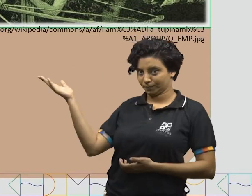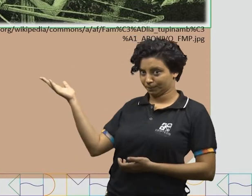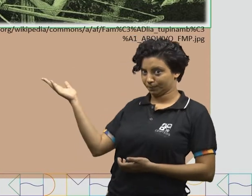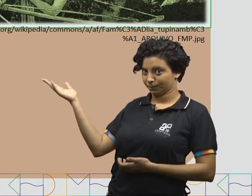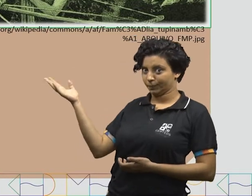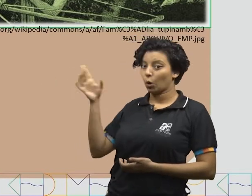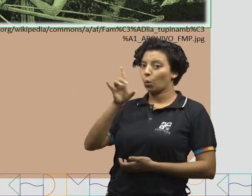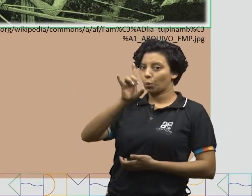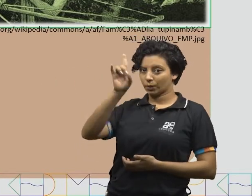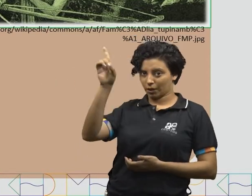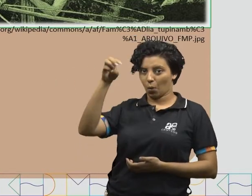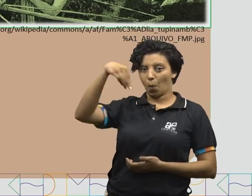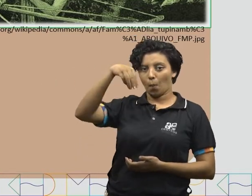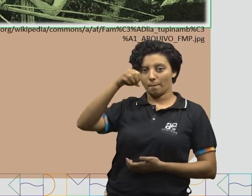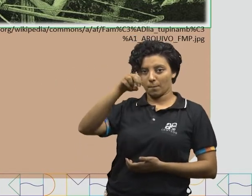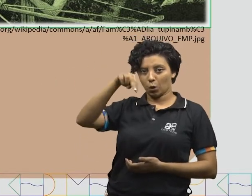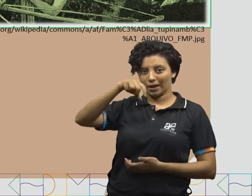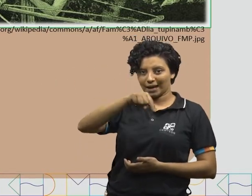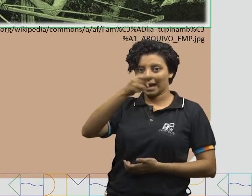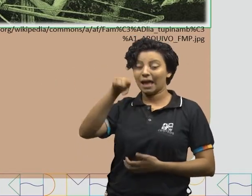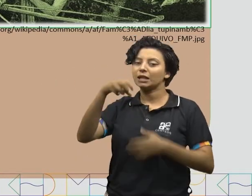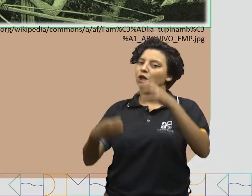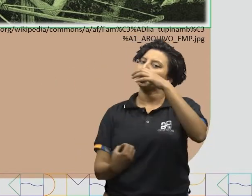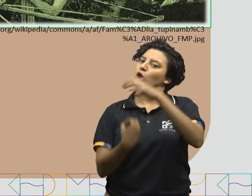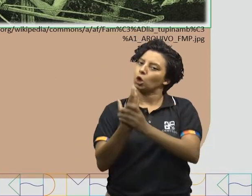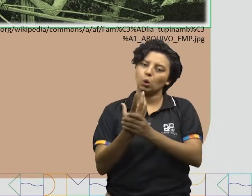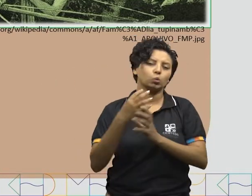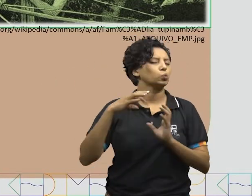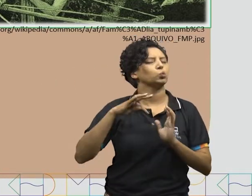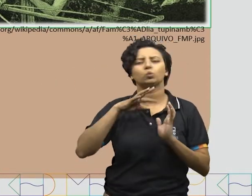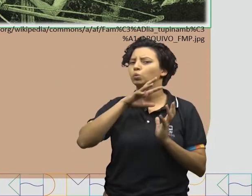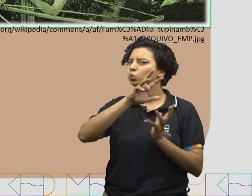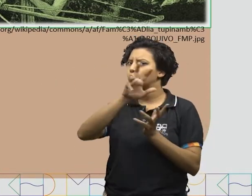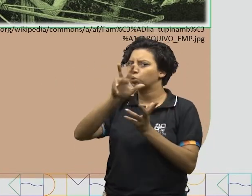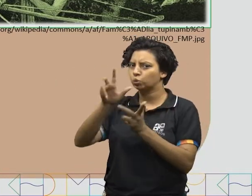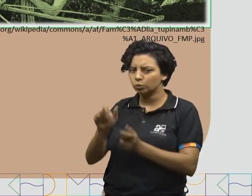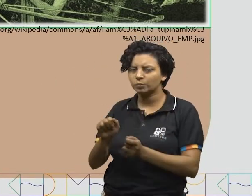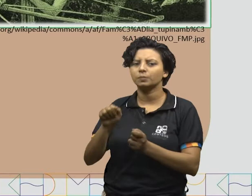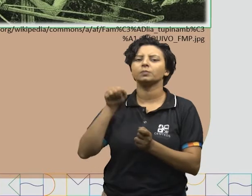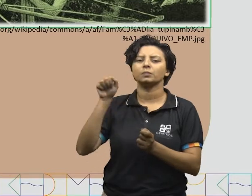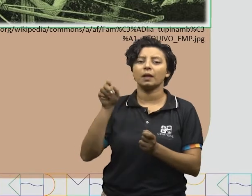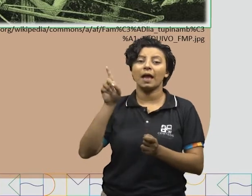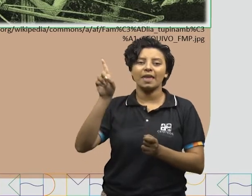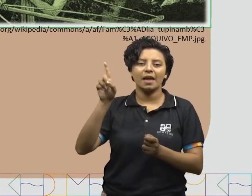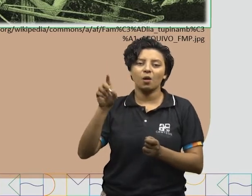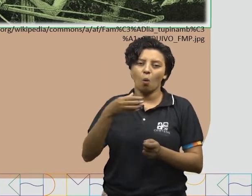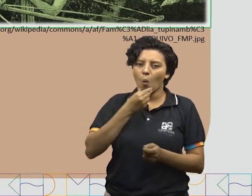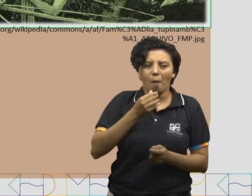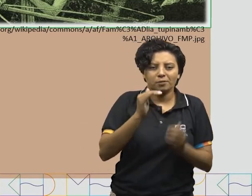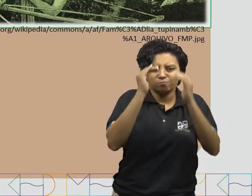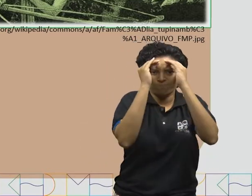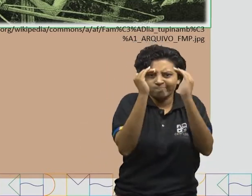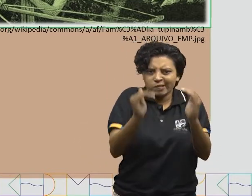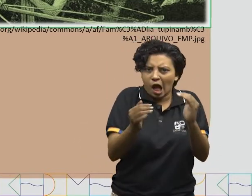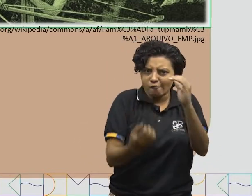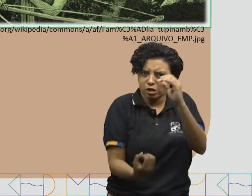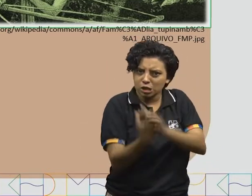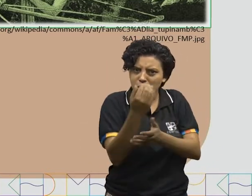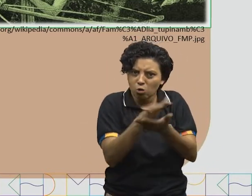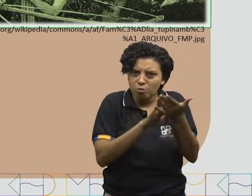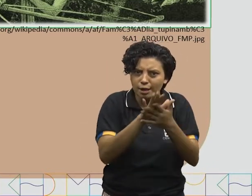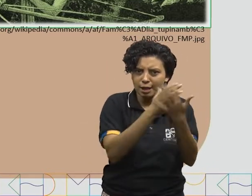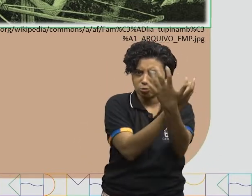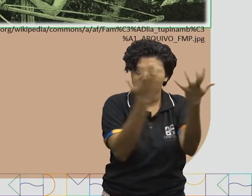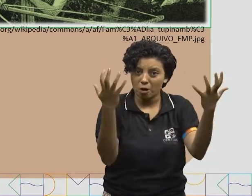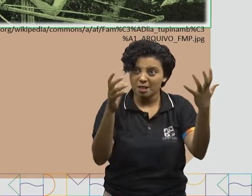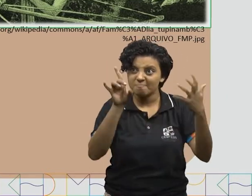Deus criador do mundo, do céu e dos seres vivos. Devido ao desrespeito do homem à criação, Monã enviou